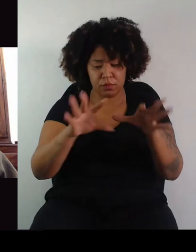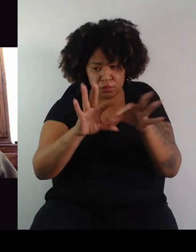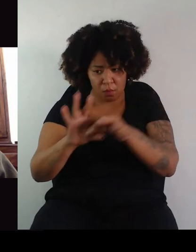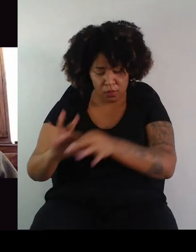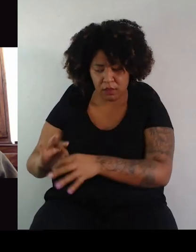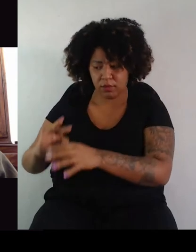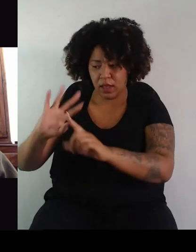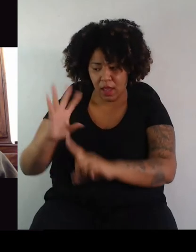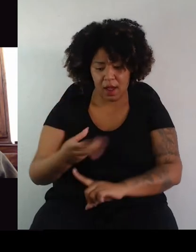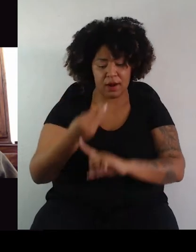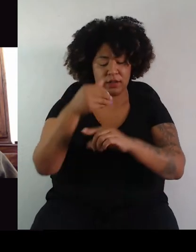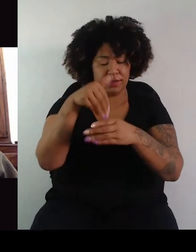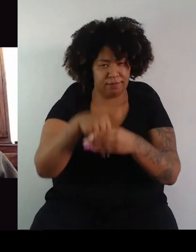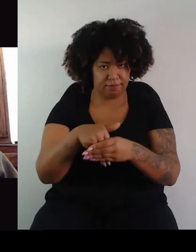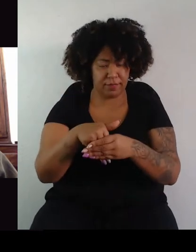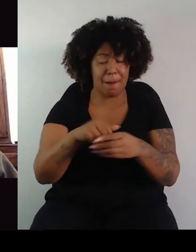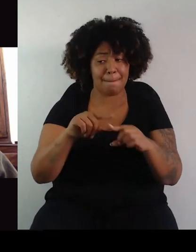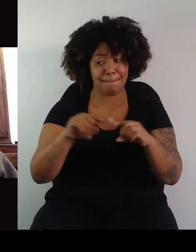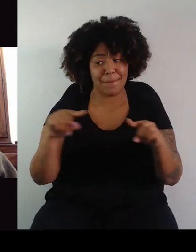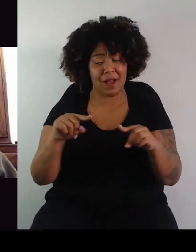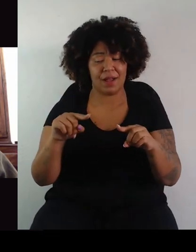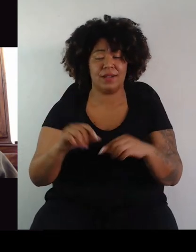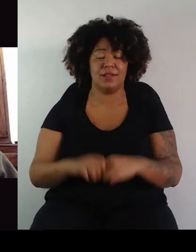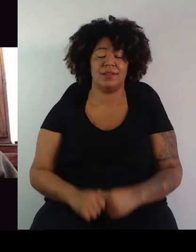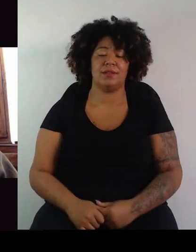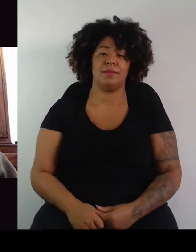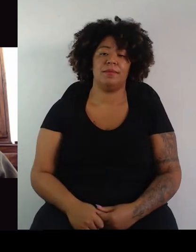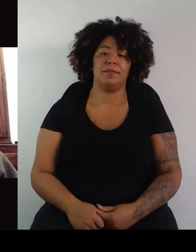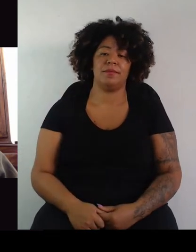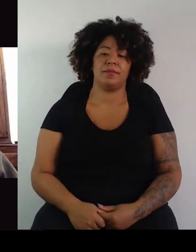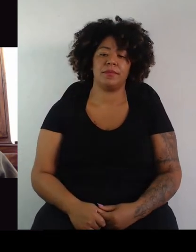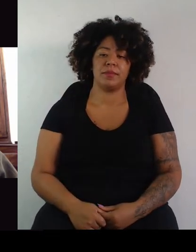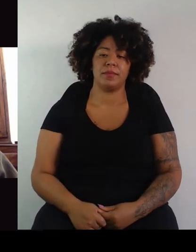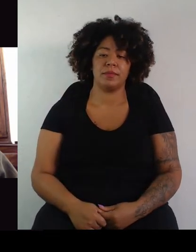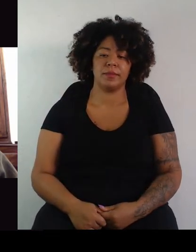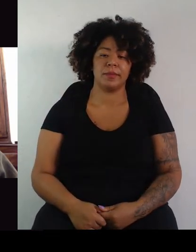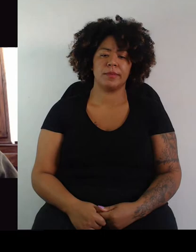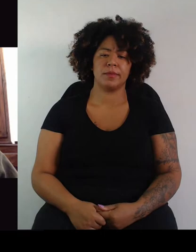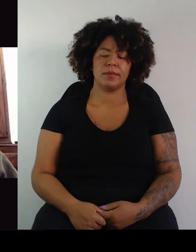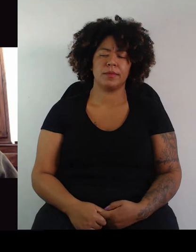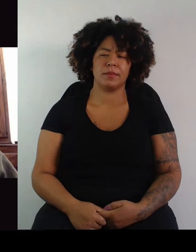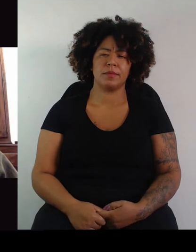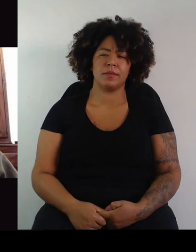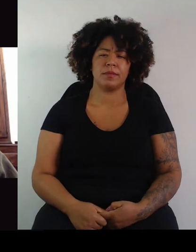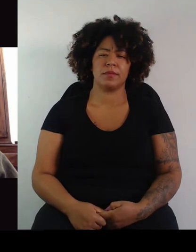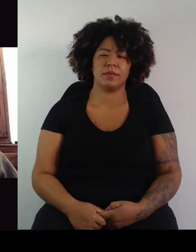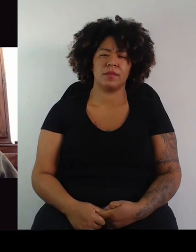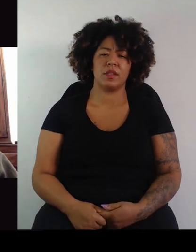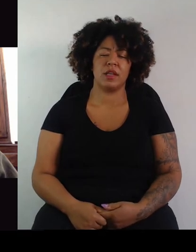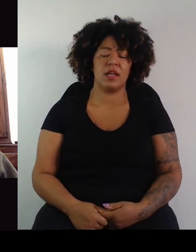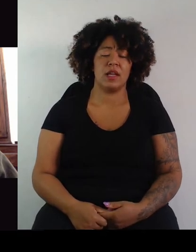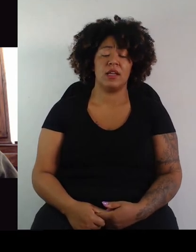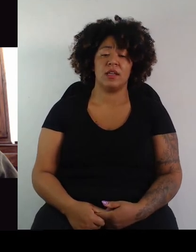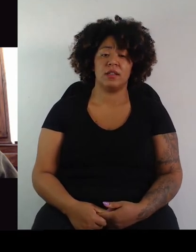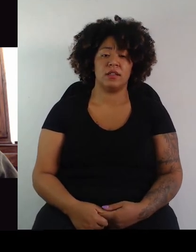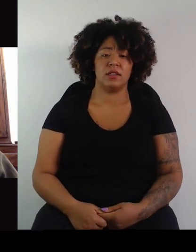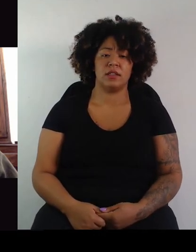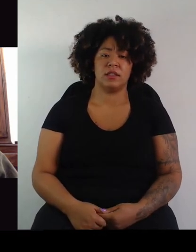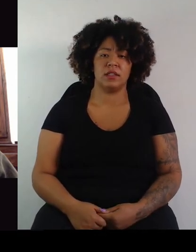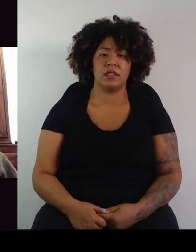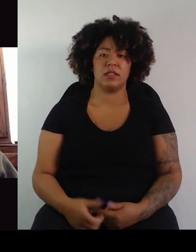por mais que ele também não tenha exatamente necessariamente se associado a essas